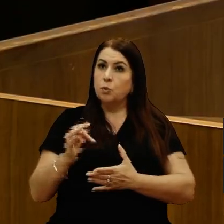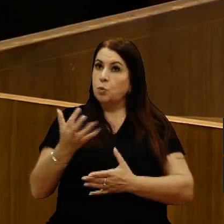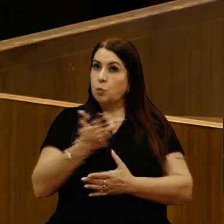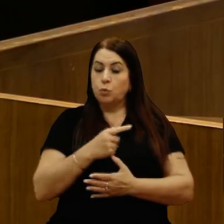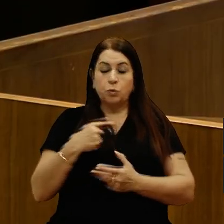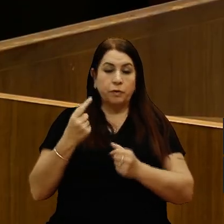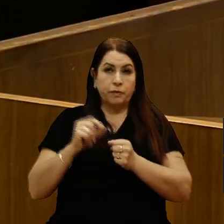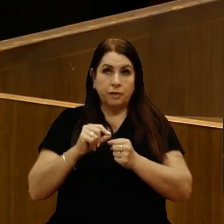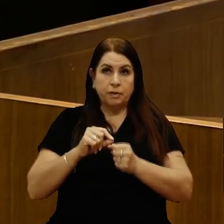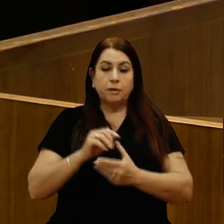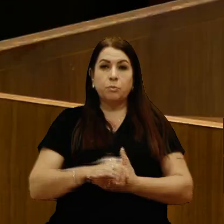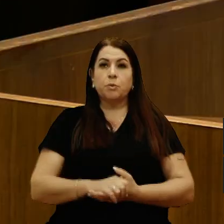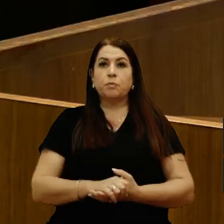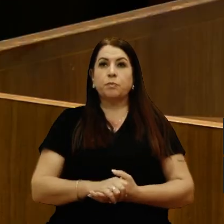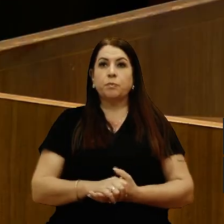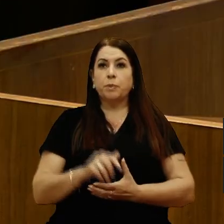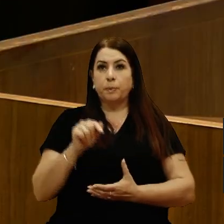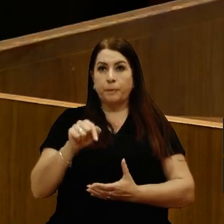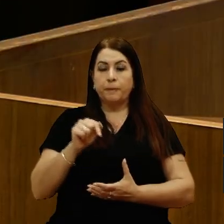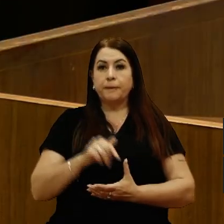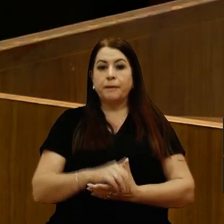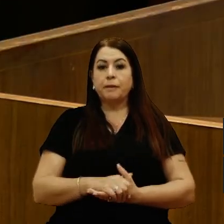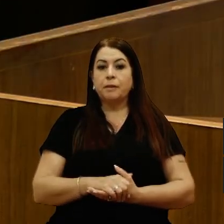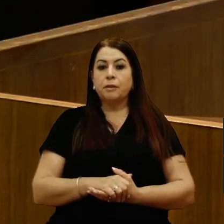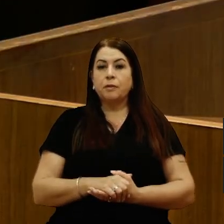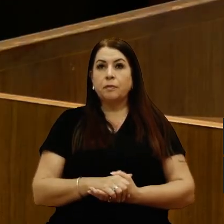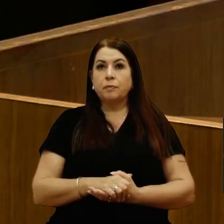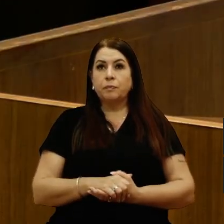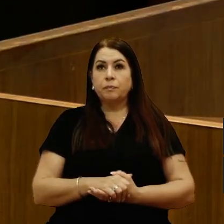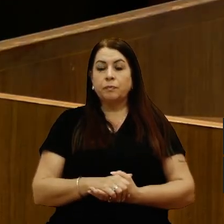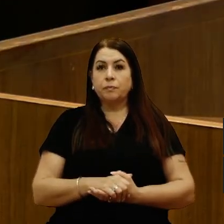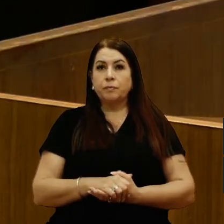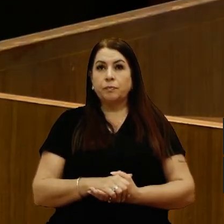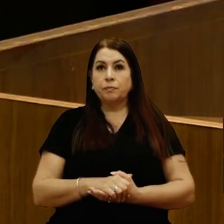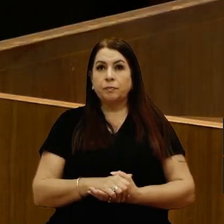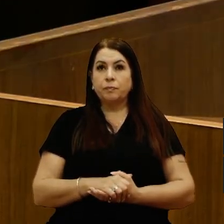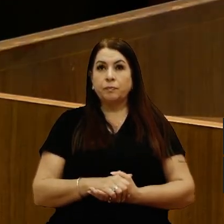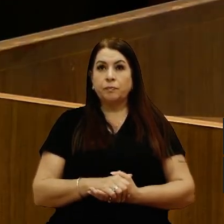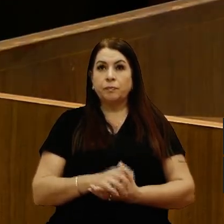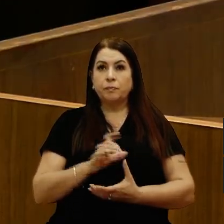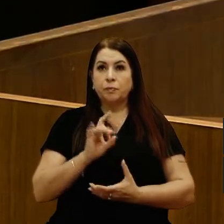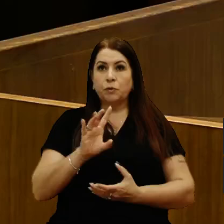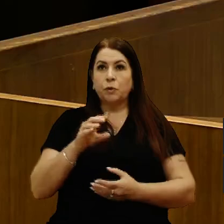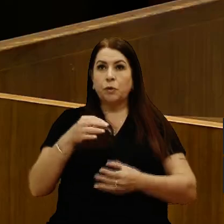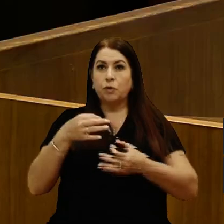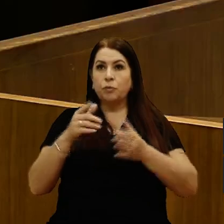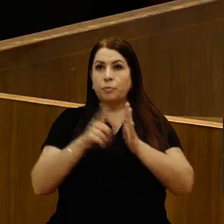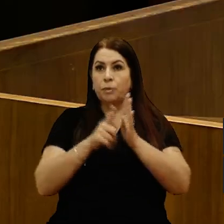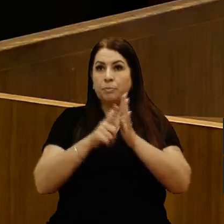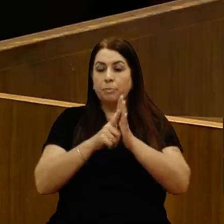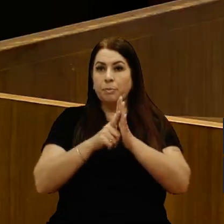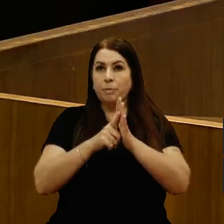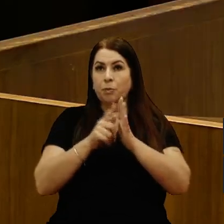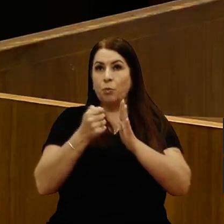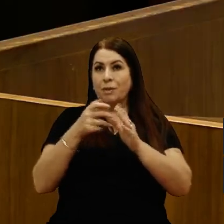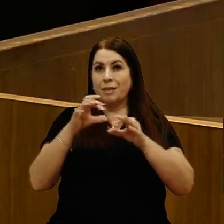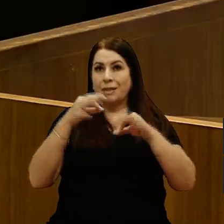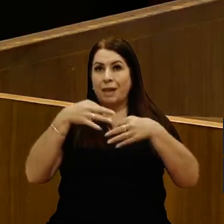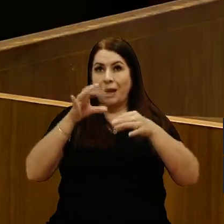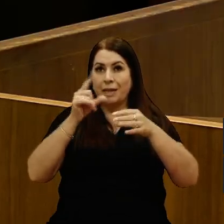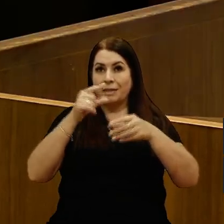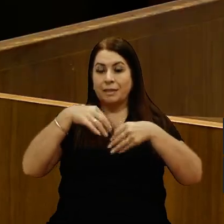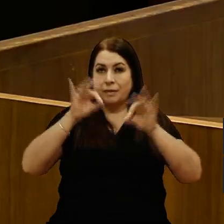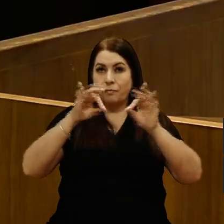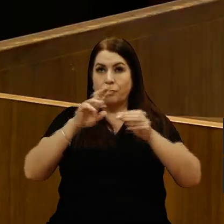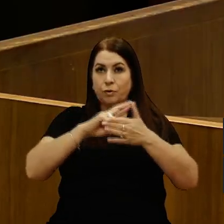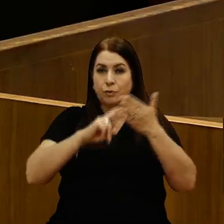nós fizemos aqui. Foram só de folhas, aqui nós temos quase 10 folhas no